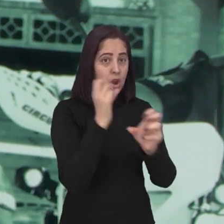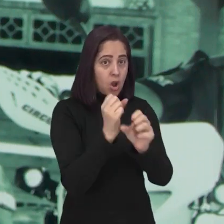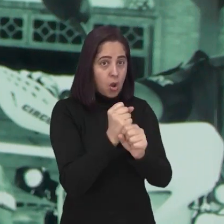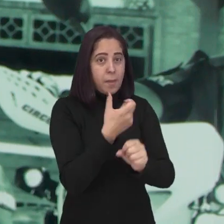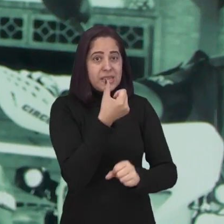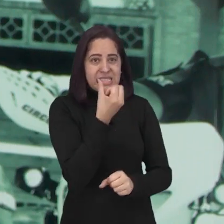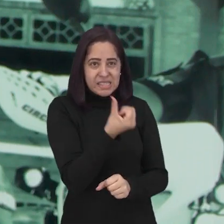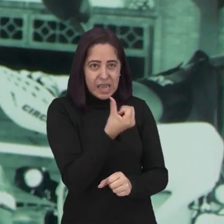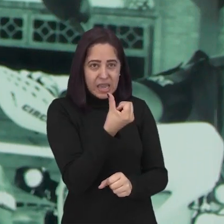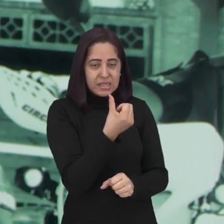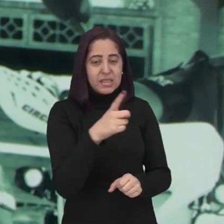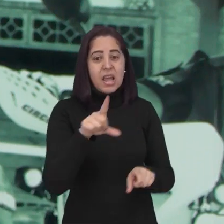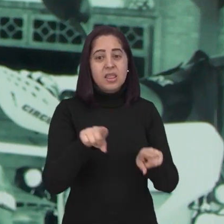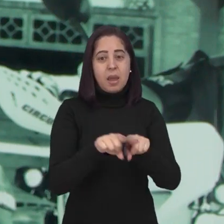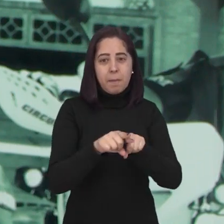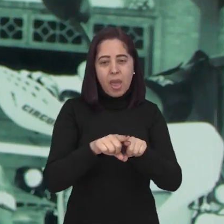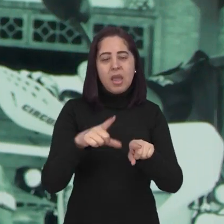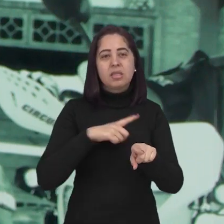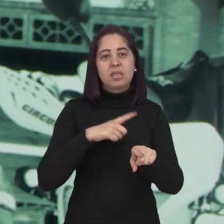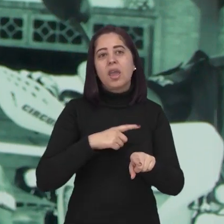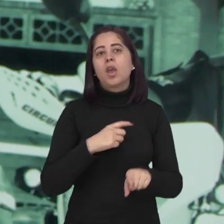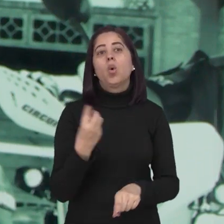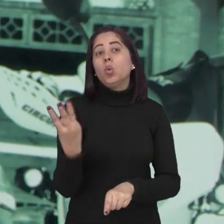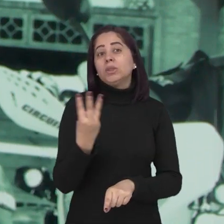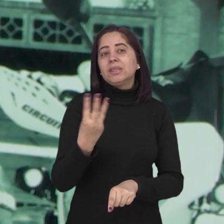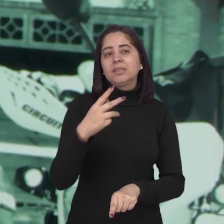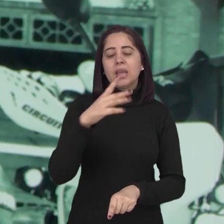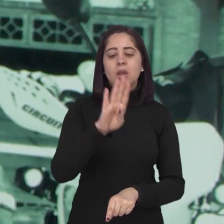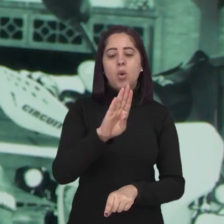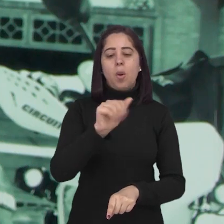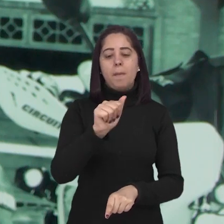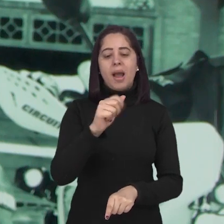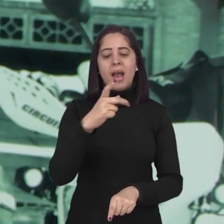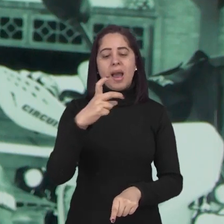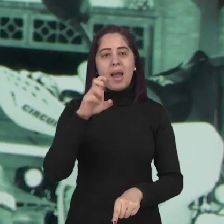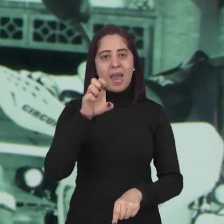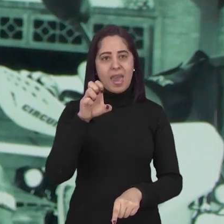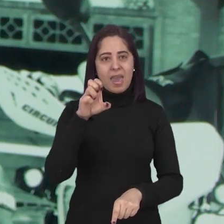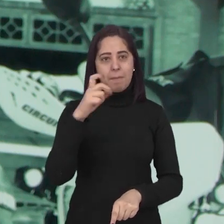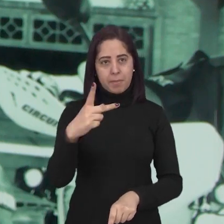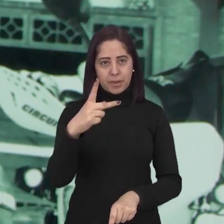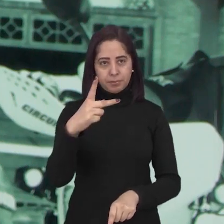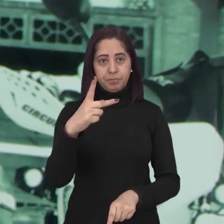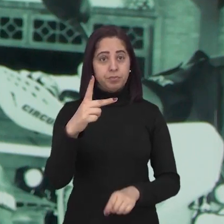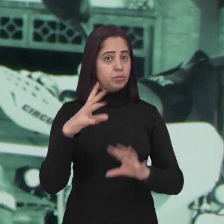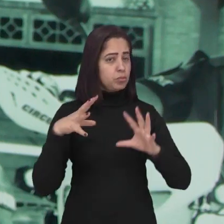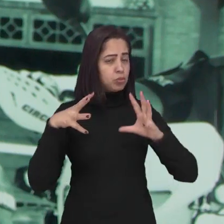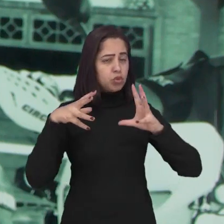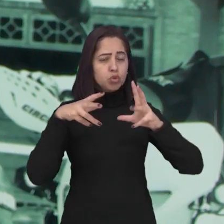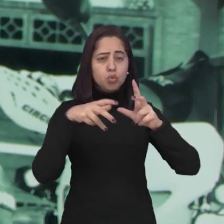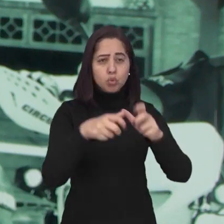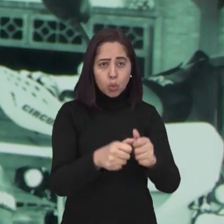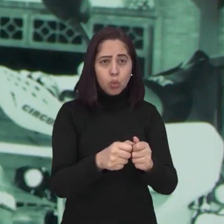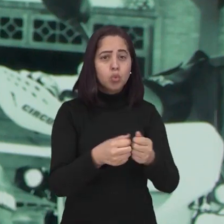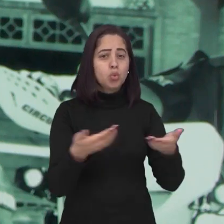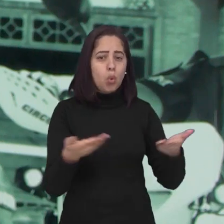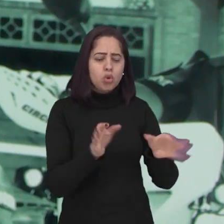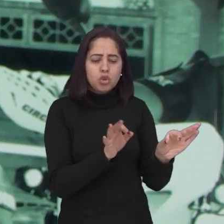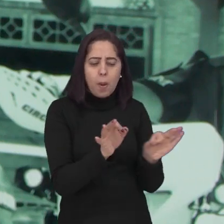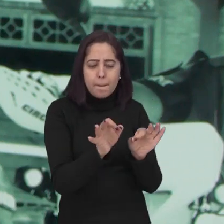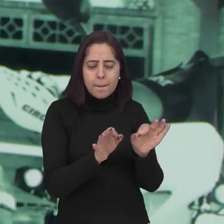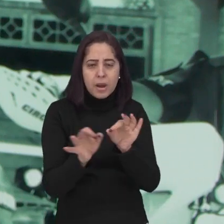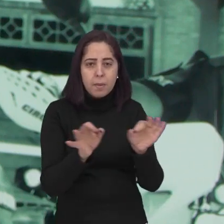territoriais, nós temos um batalhão de ação especial de polícia, o nosso 3º BAEP. Todo esse efetivo e todo esse planejamento